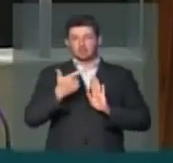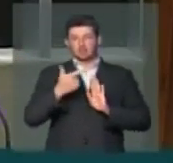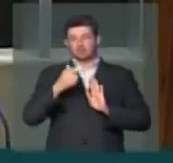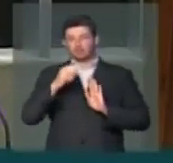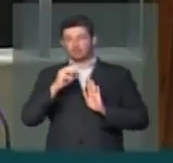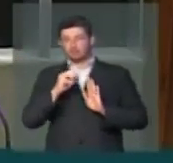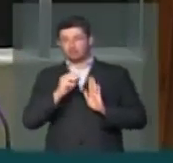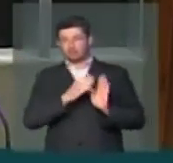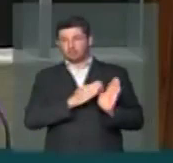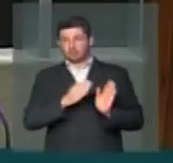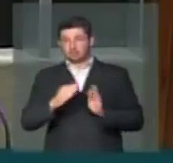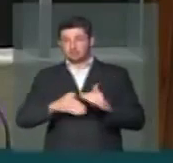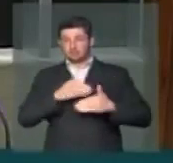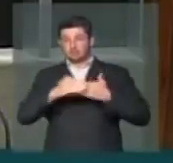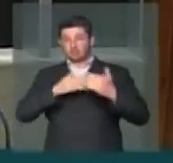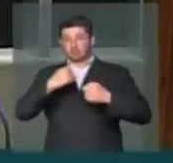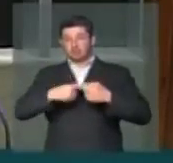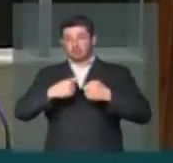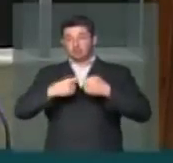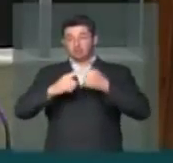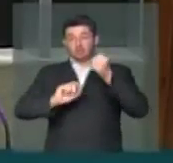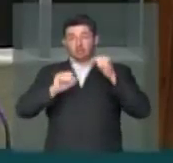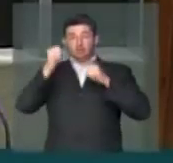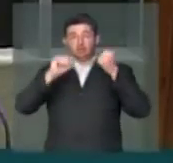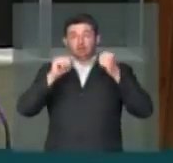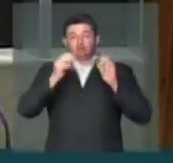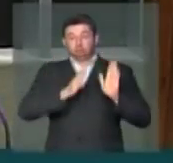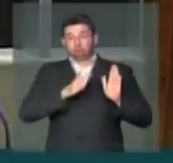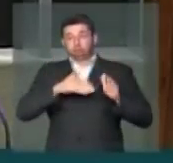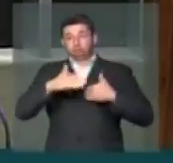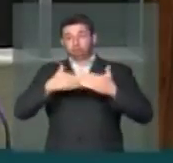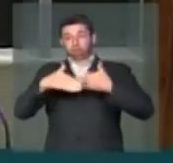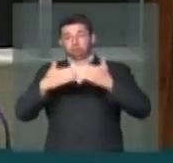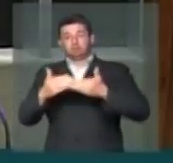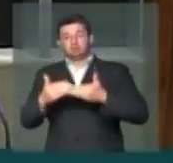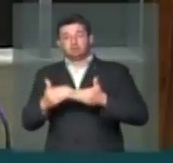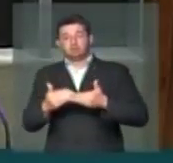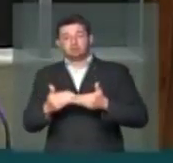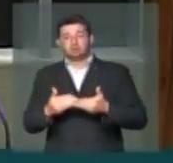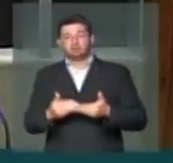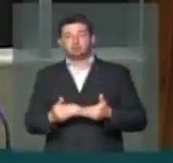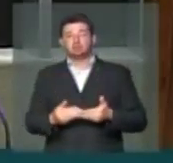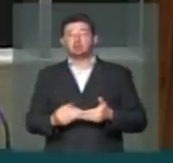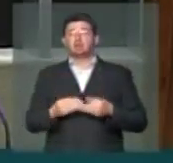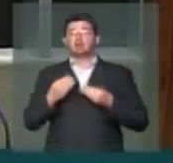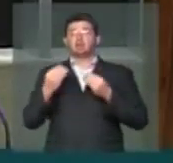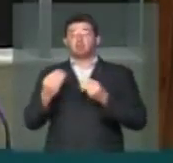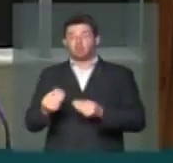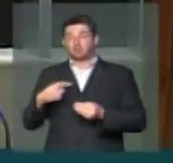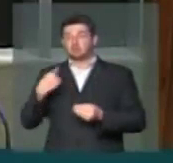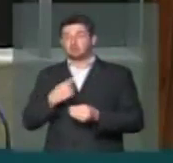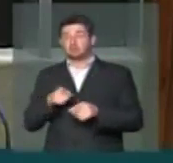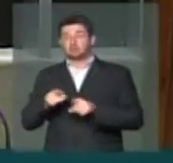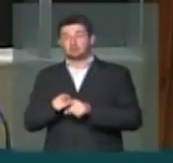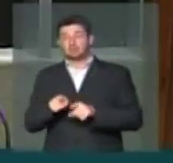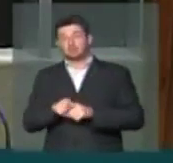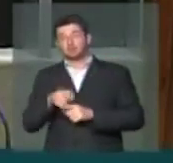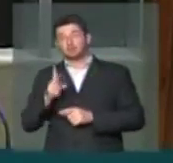de forte desenvolvimento urbano e industrial, que nos caracteriza ainda